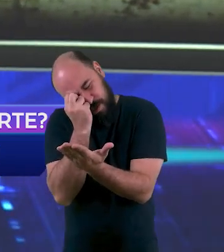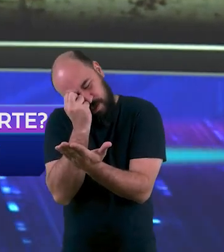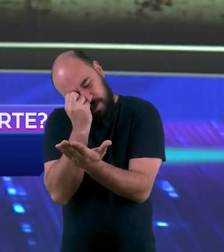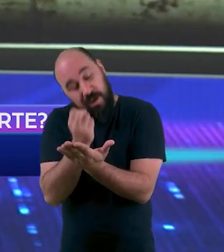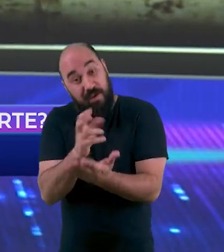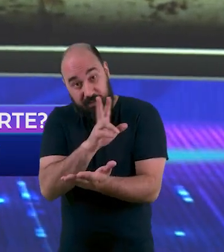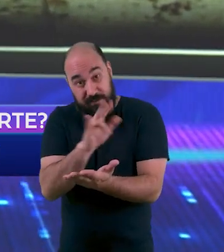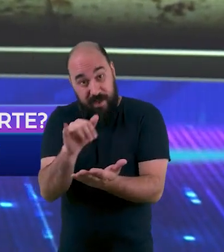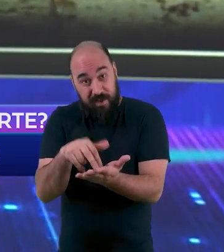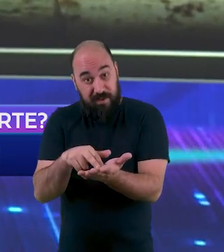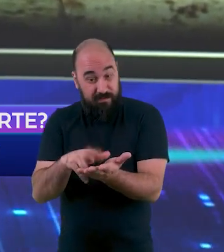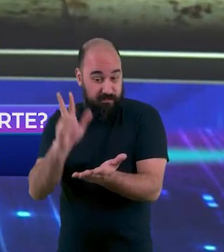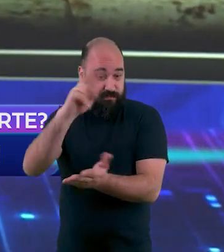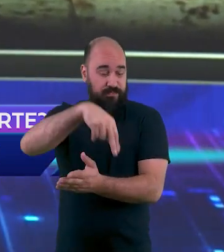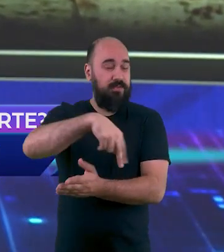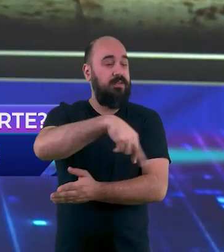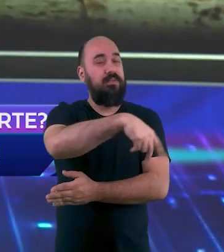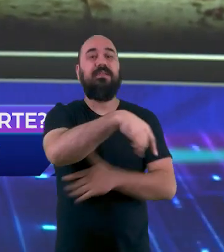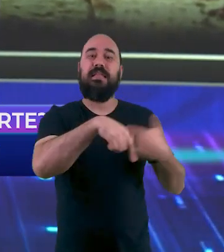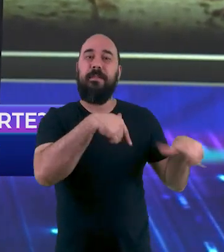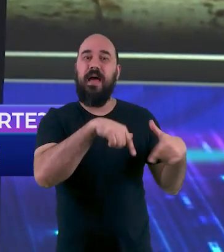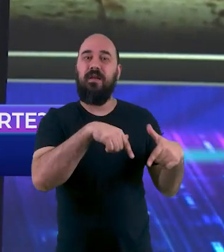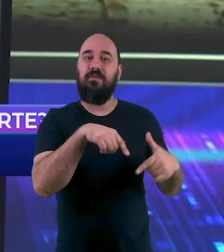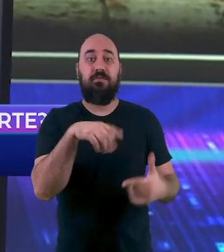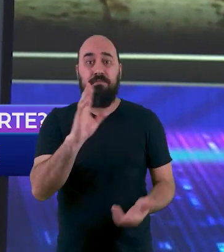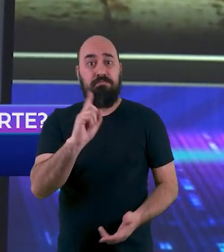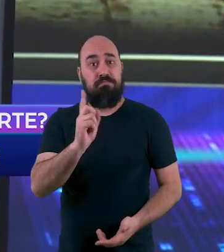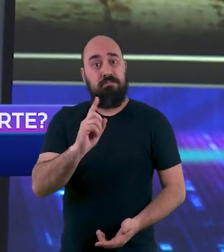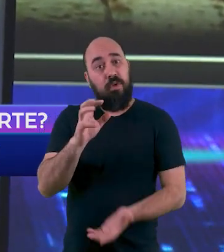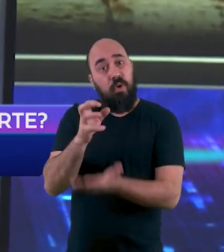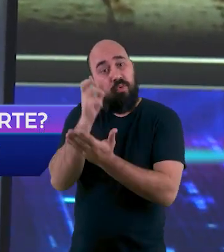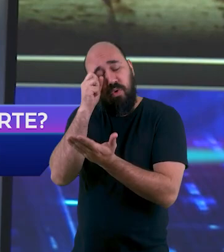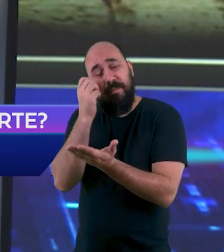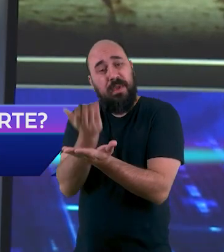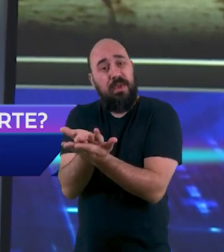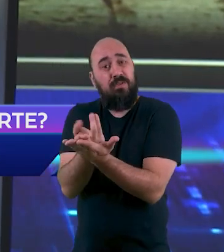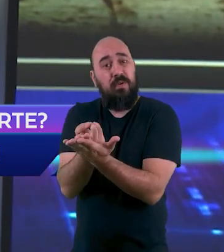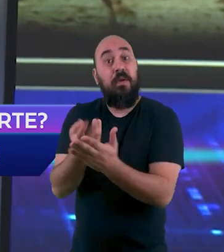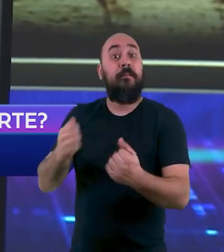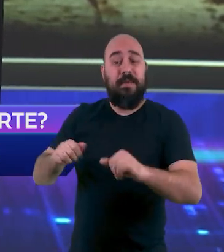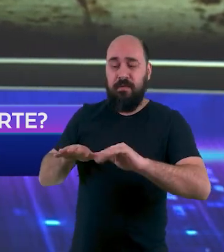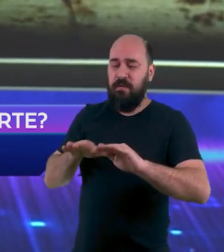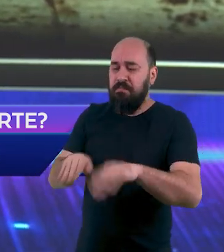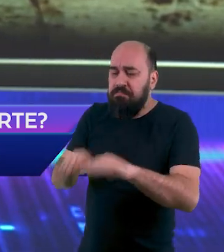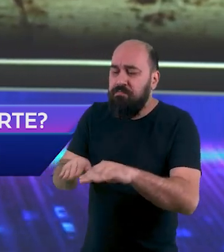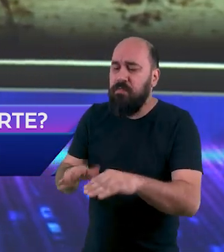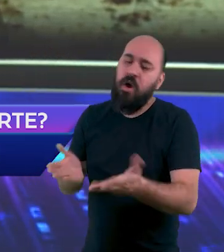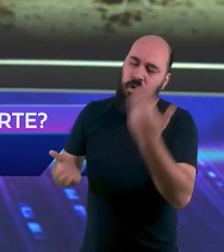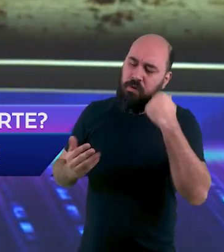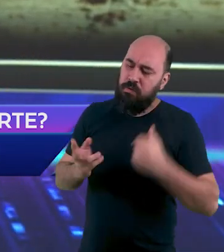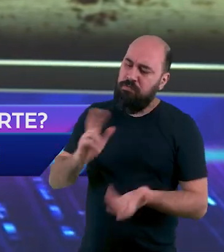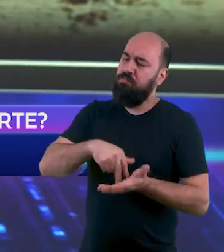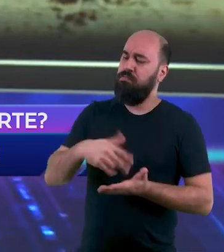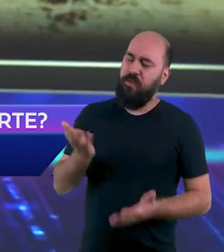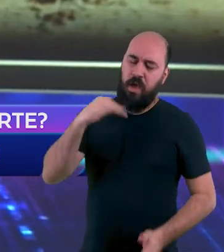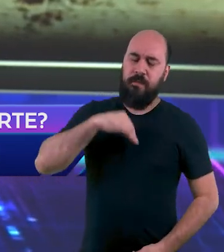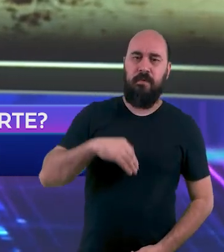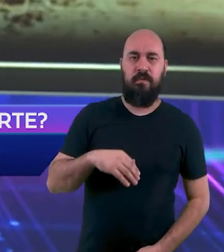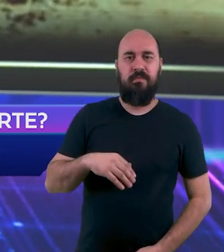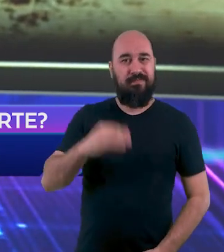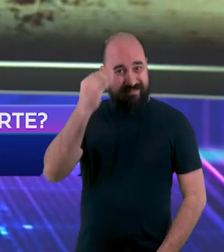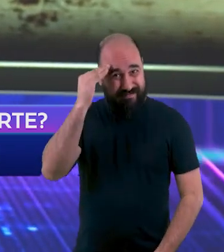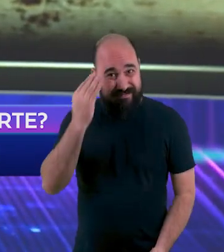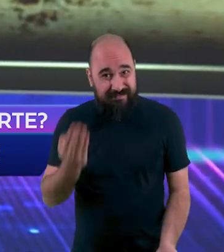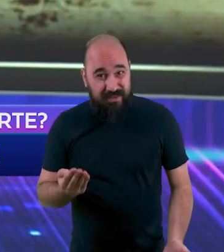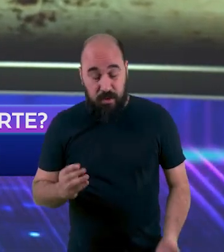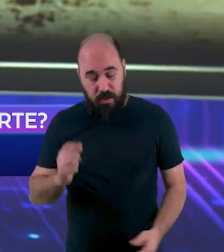dormindo, é porque ele estava morto e a morte era um sono. Jesus não traria Lázaro de volta se ele já estivesse no